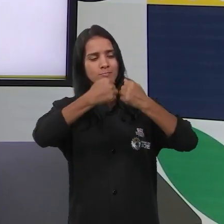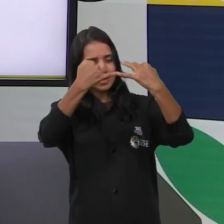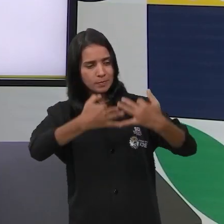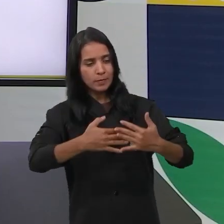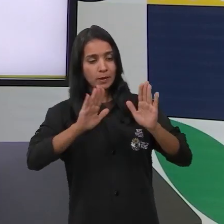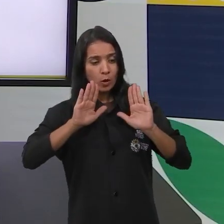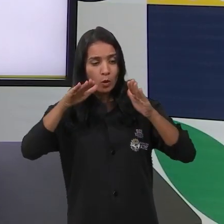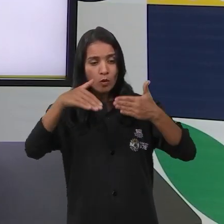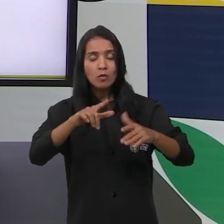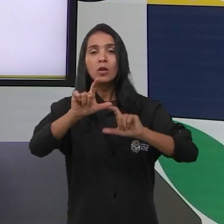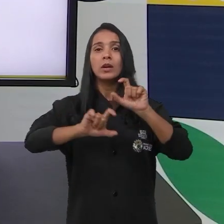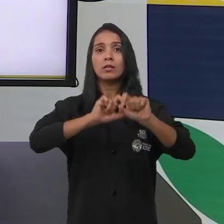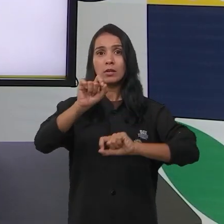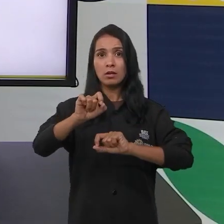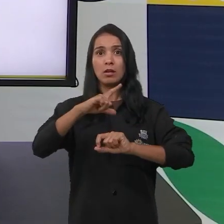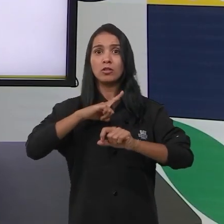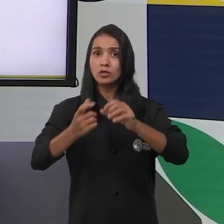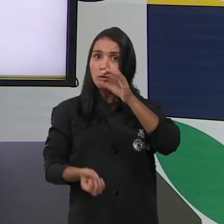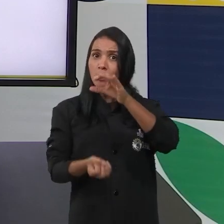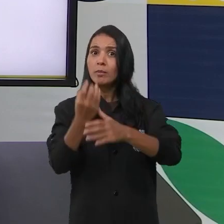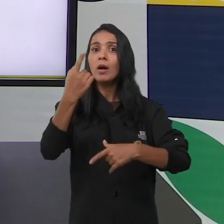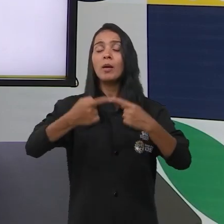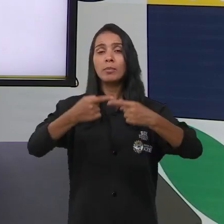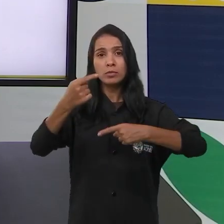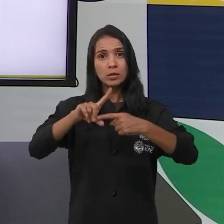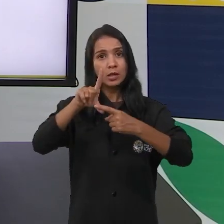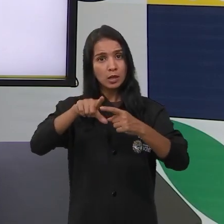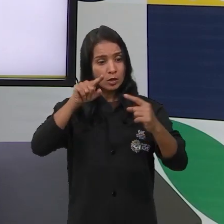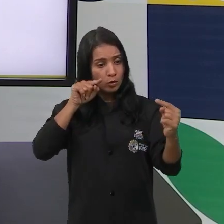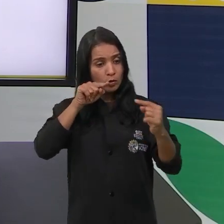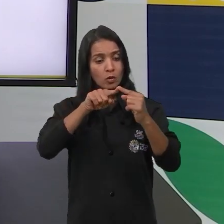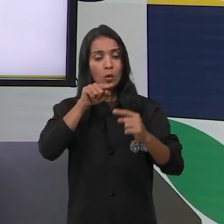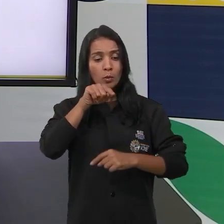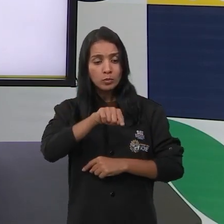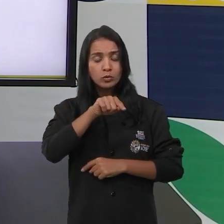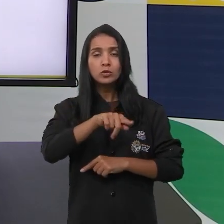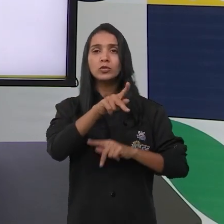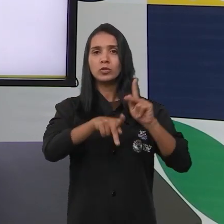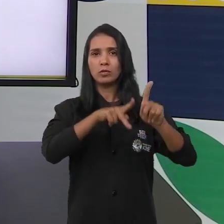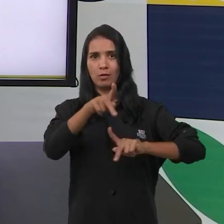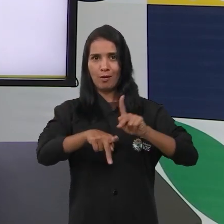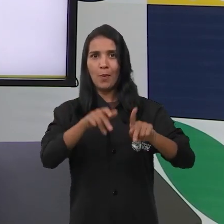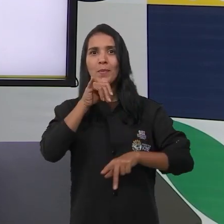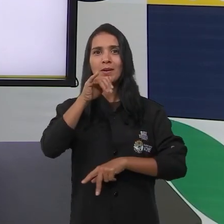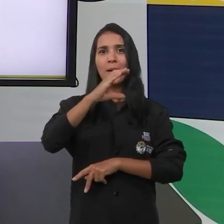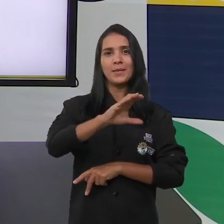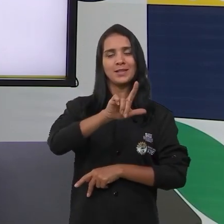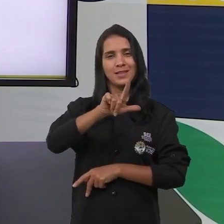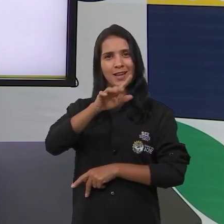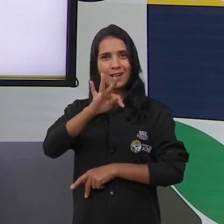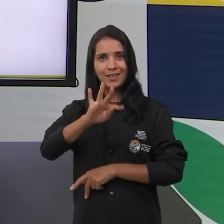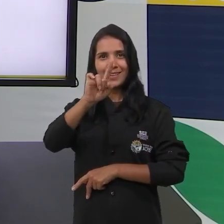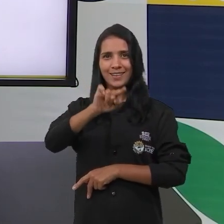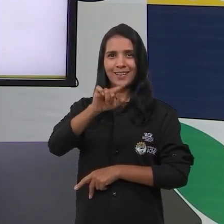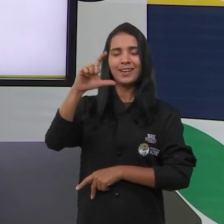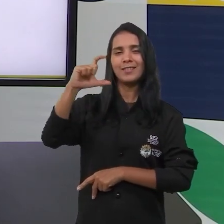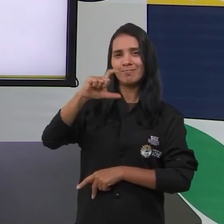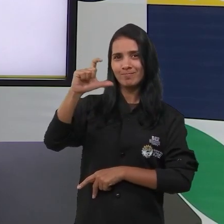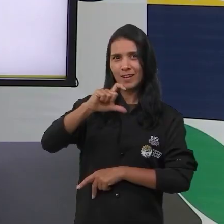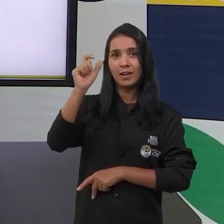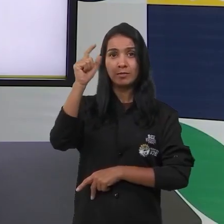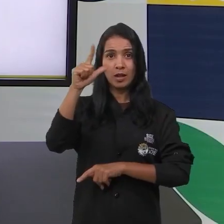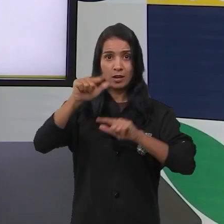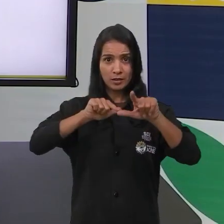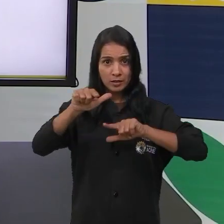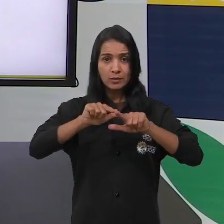proteção do trabalhador. Um exemplo disso, que está nas nossas aulas, é a CLT, a consolidação das leis trabalhistas voltadas